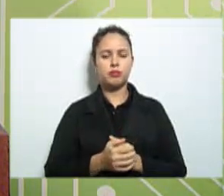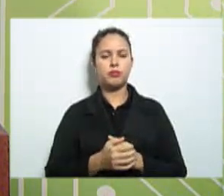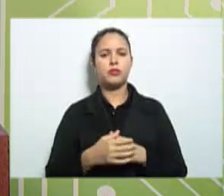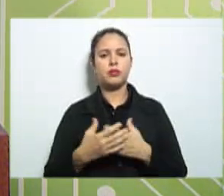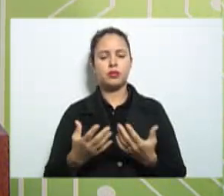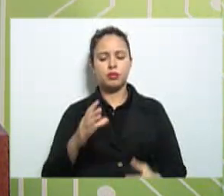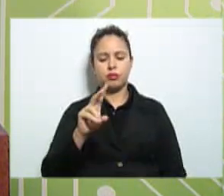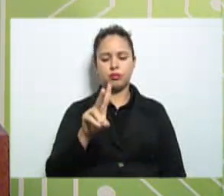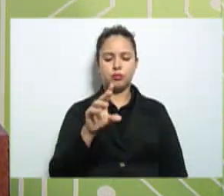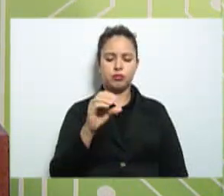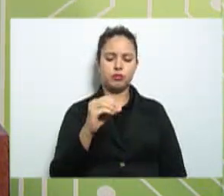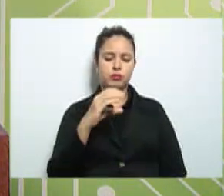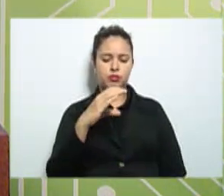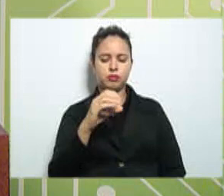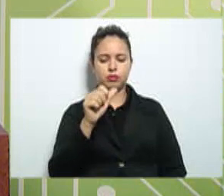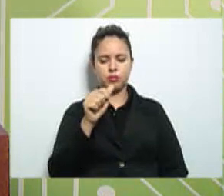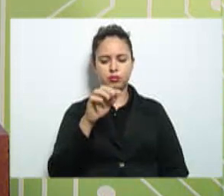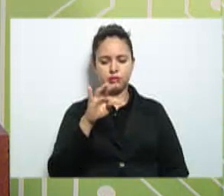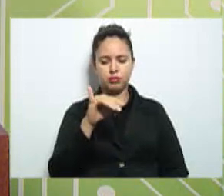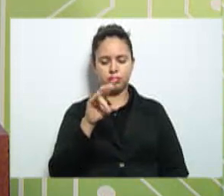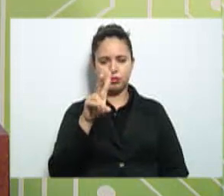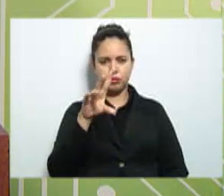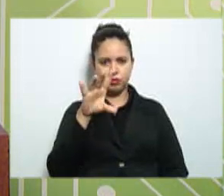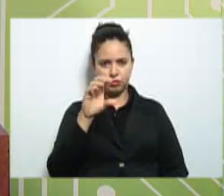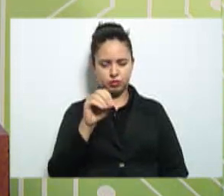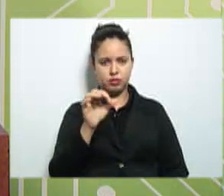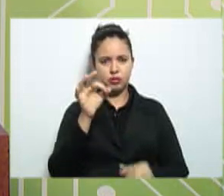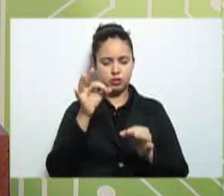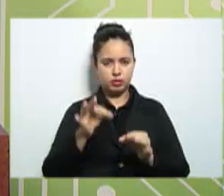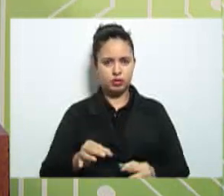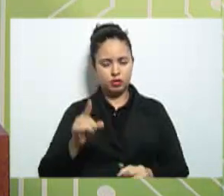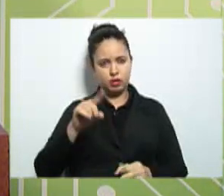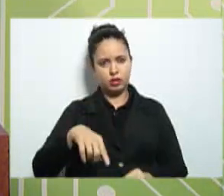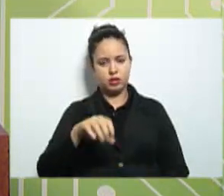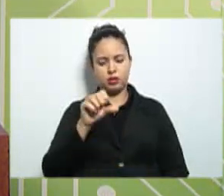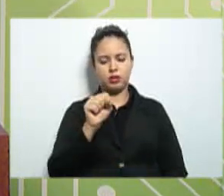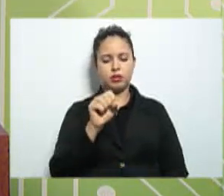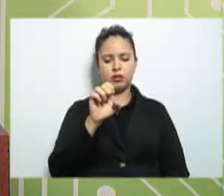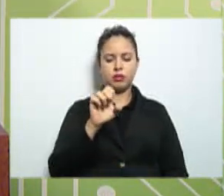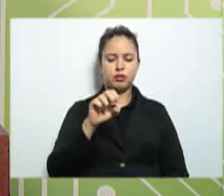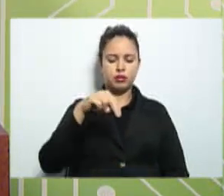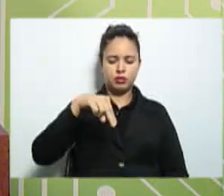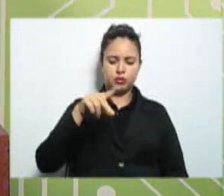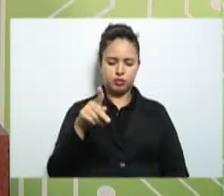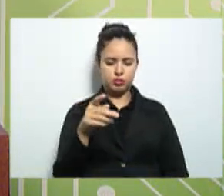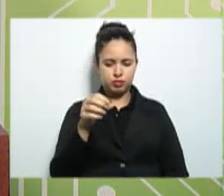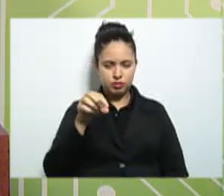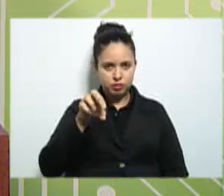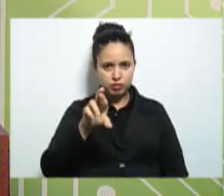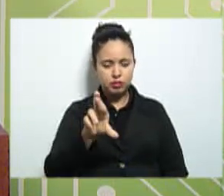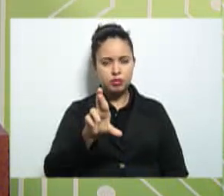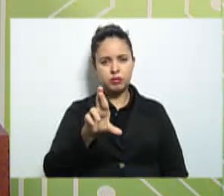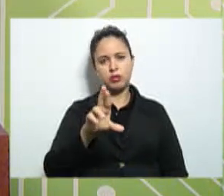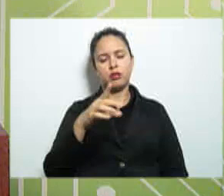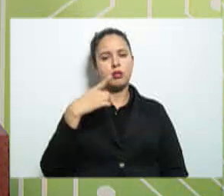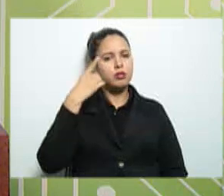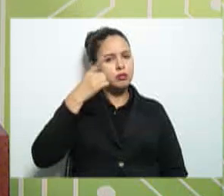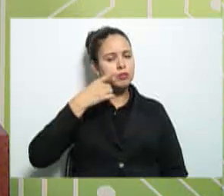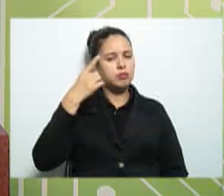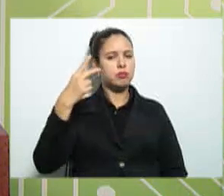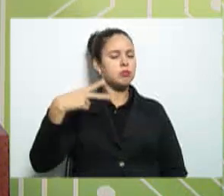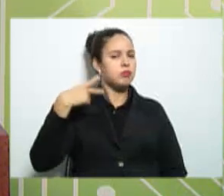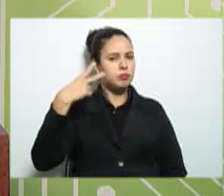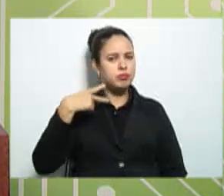é o vocativo certo? O senhor seguido do cargo. Senhor senador, senhor deputado, senhor